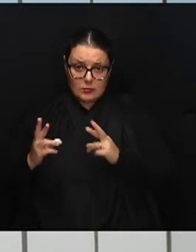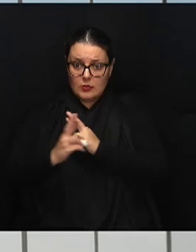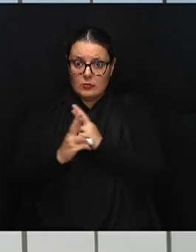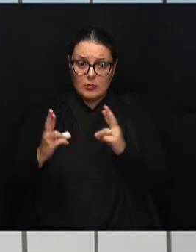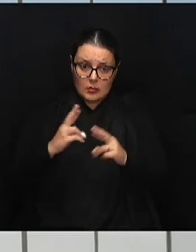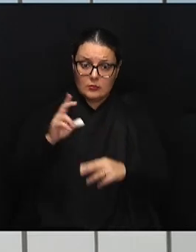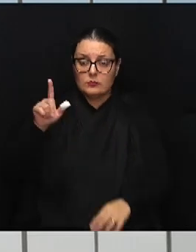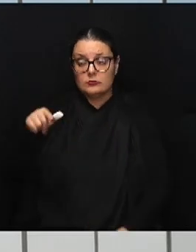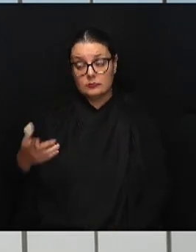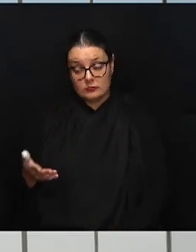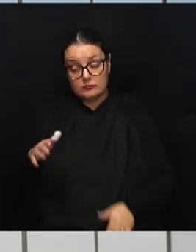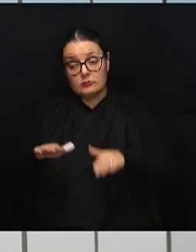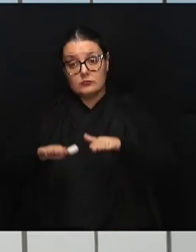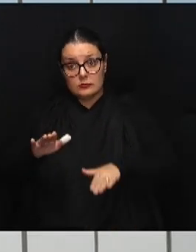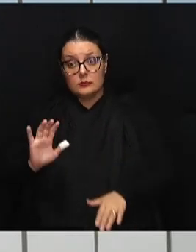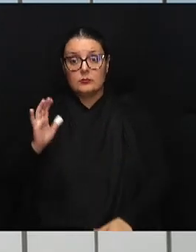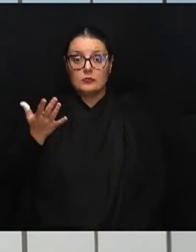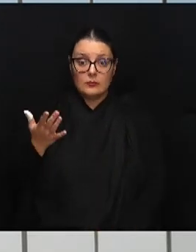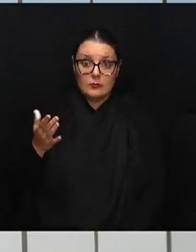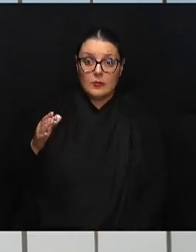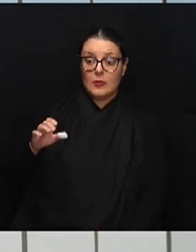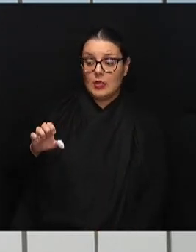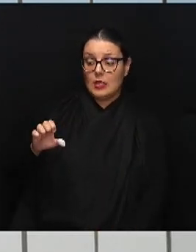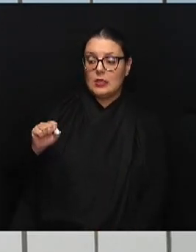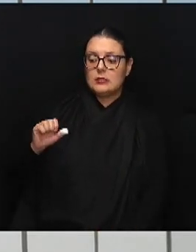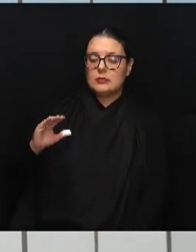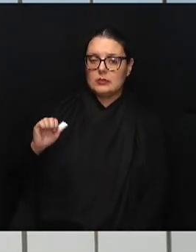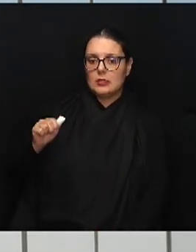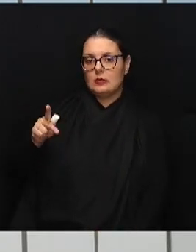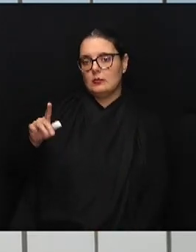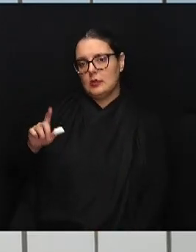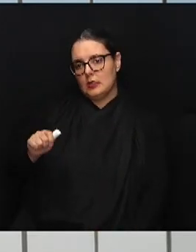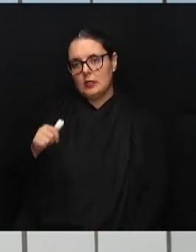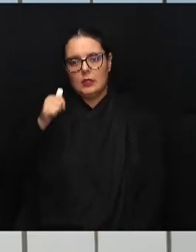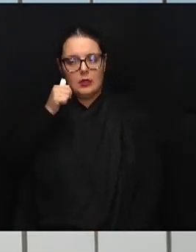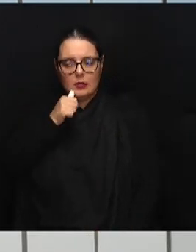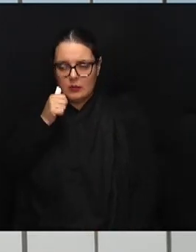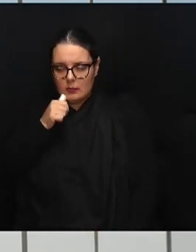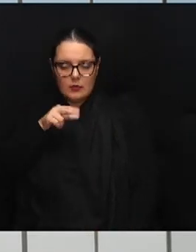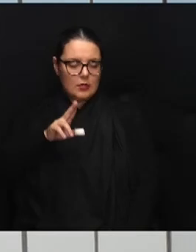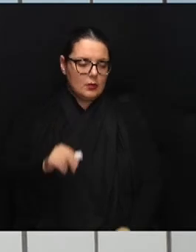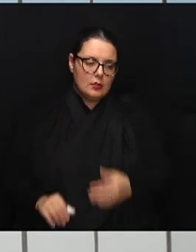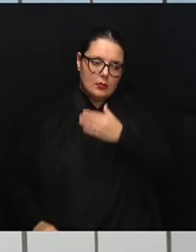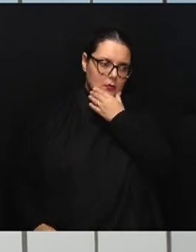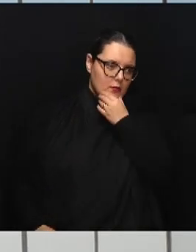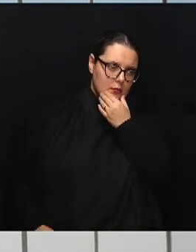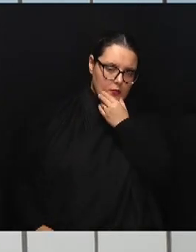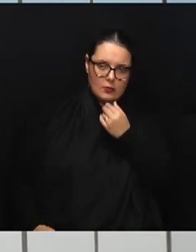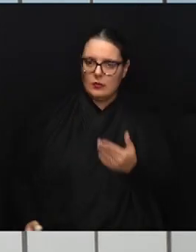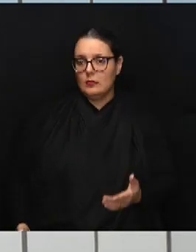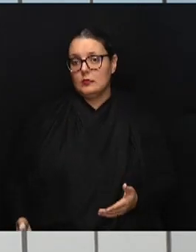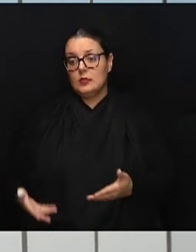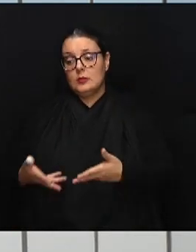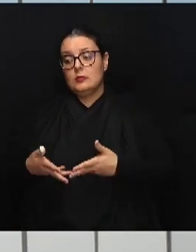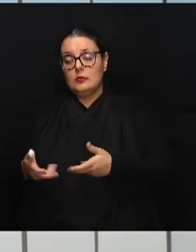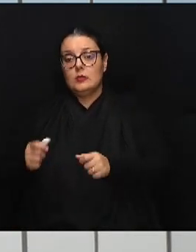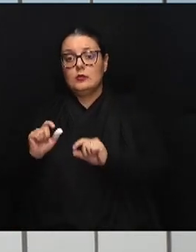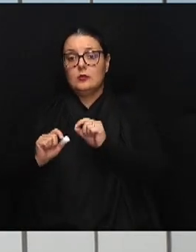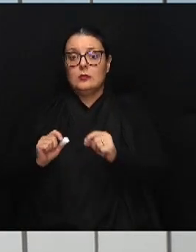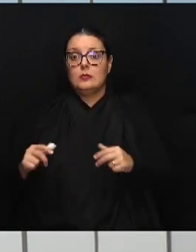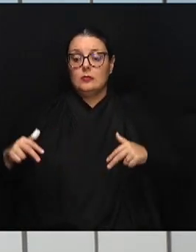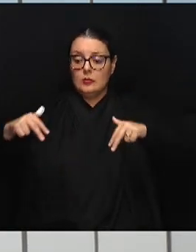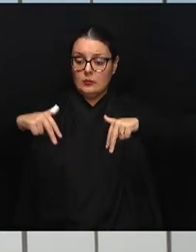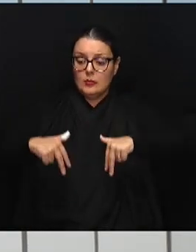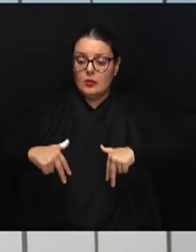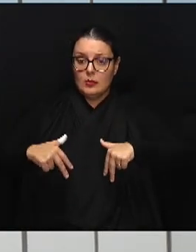aí que muitas vezes acontecem as escapadas, né? Seja o homem, seja a mulher, etc. Então o convite vamos falar então